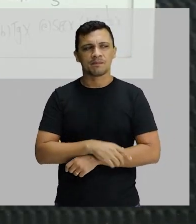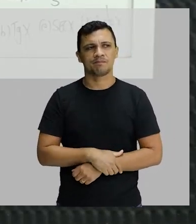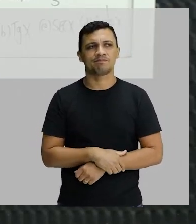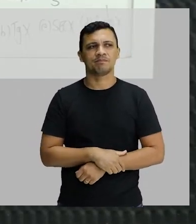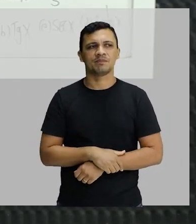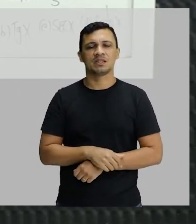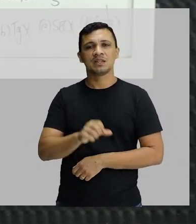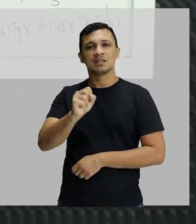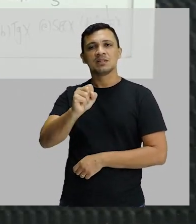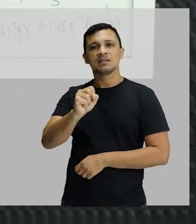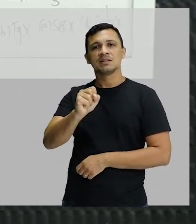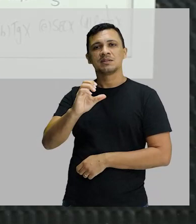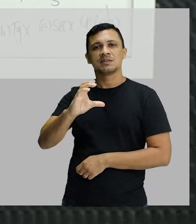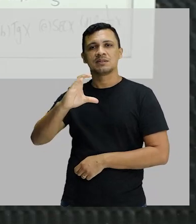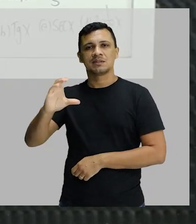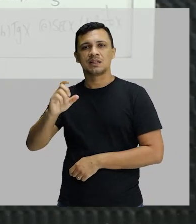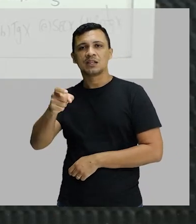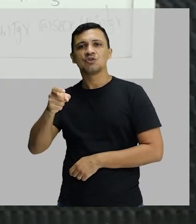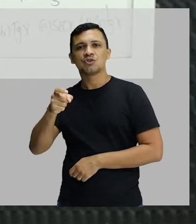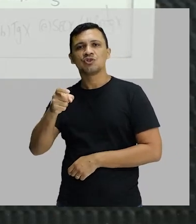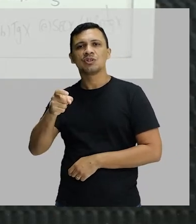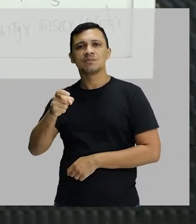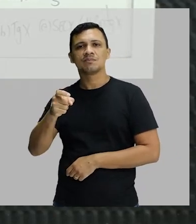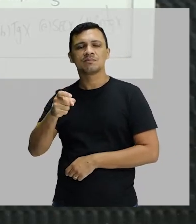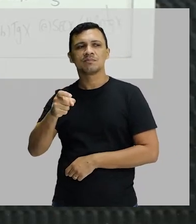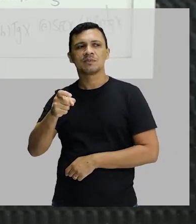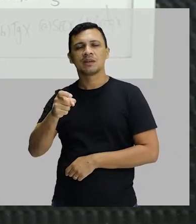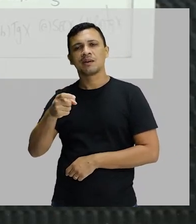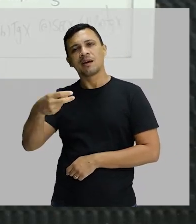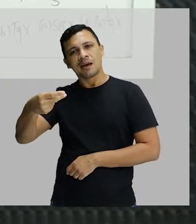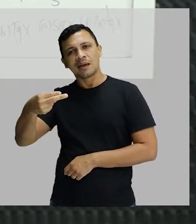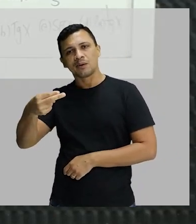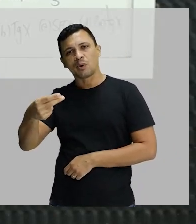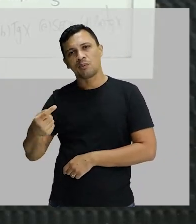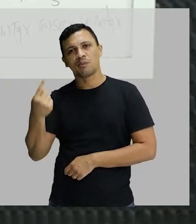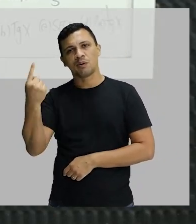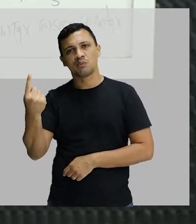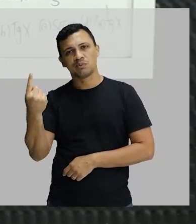Tá? O que é a secante de um arco? É 1